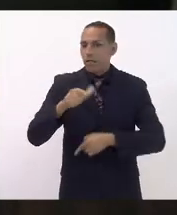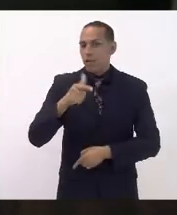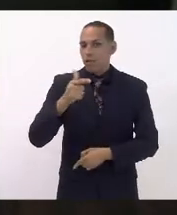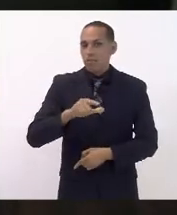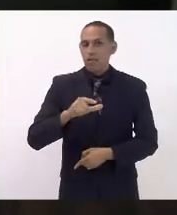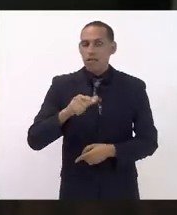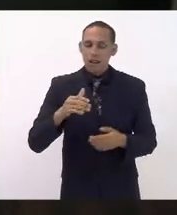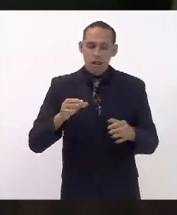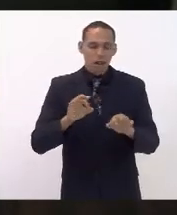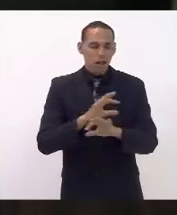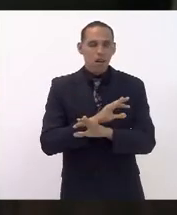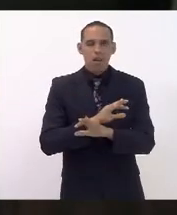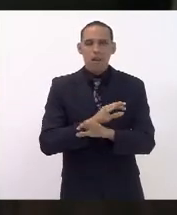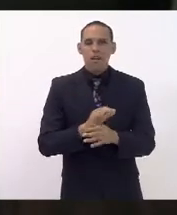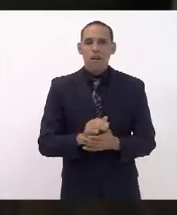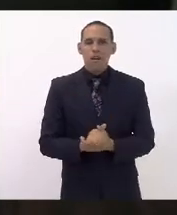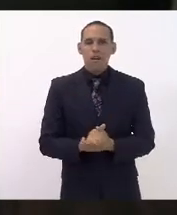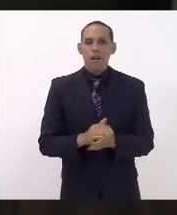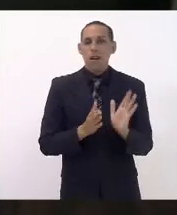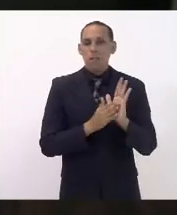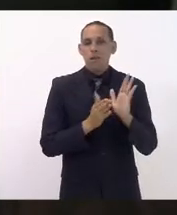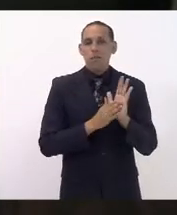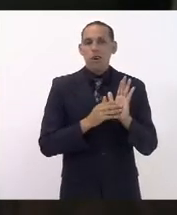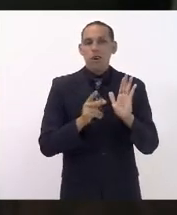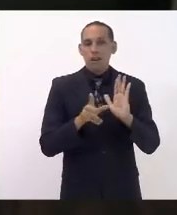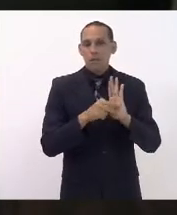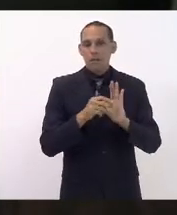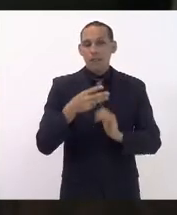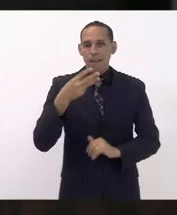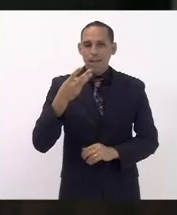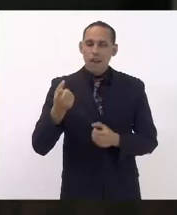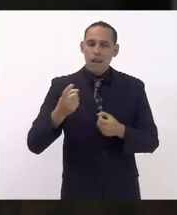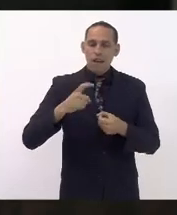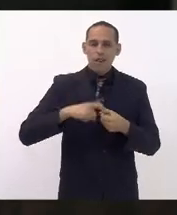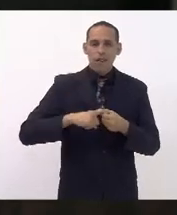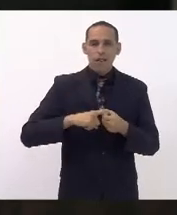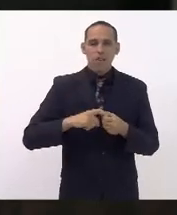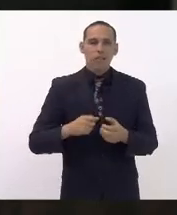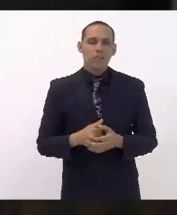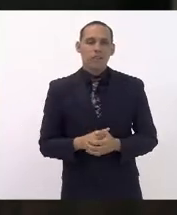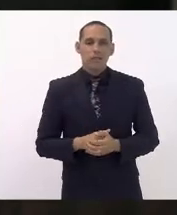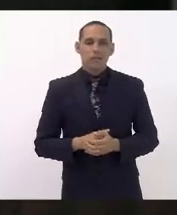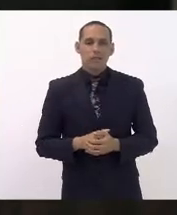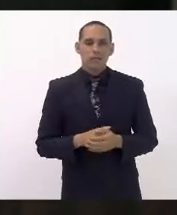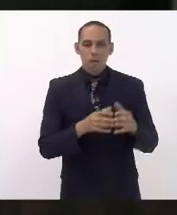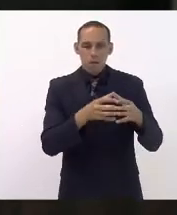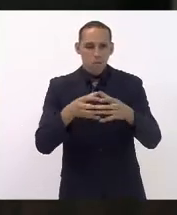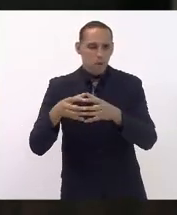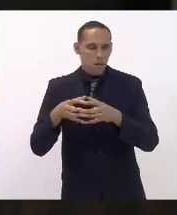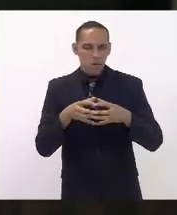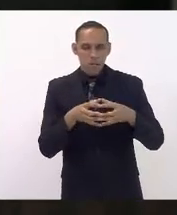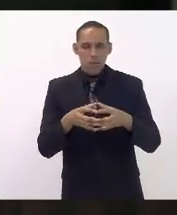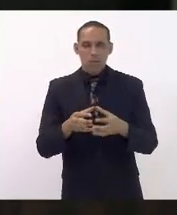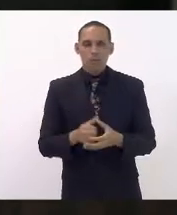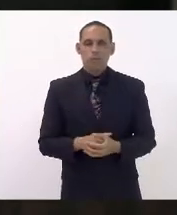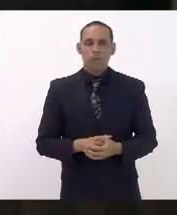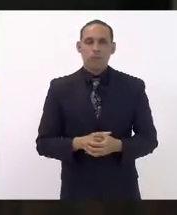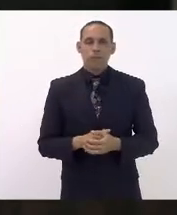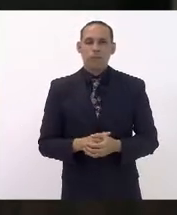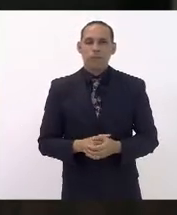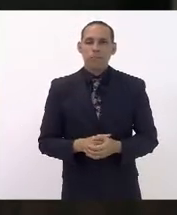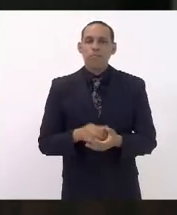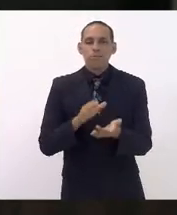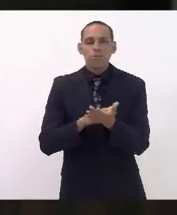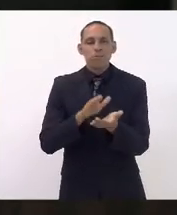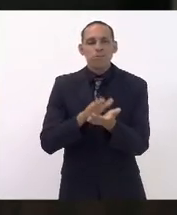discutir, encerrada a discussão, o presidente de proposta recebeu 3 emendas e retorna às comissões. Queria aqui saudar